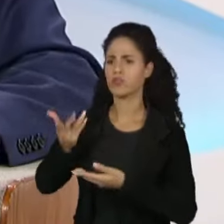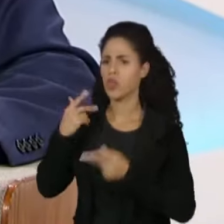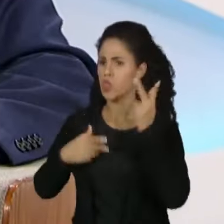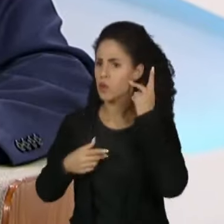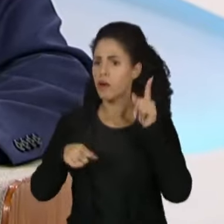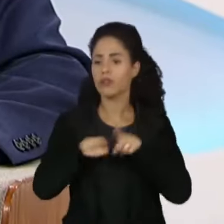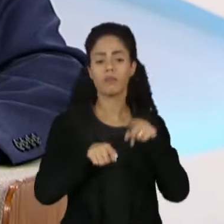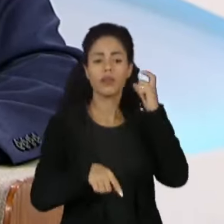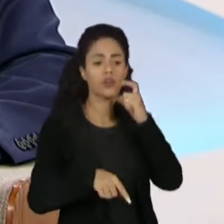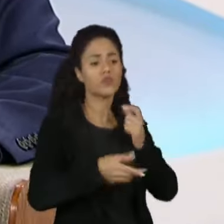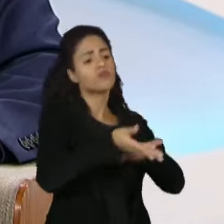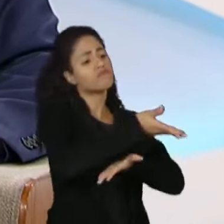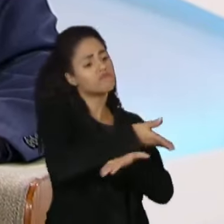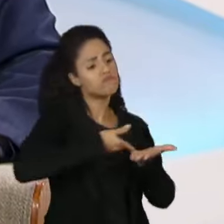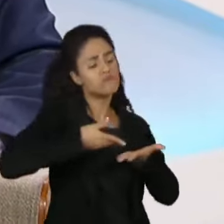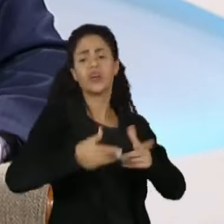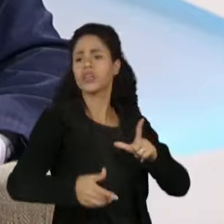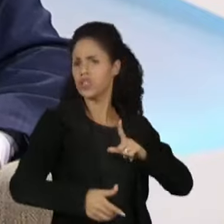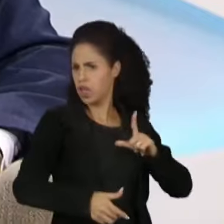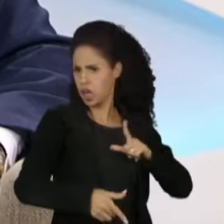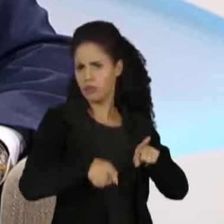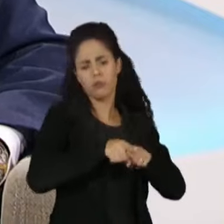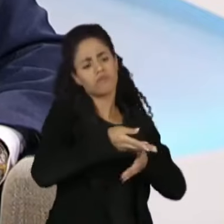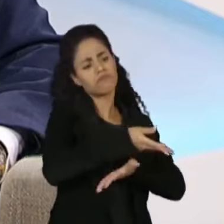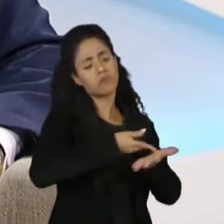presidente da Câmara,